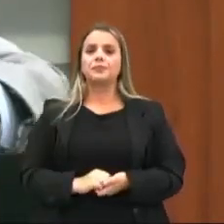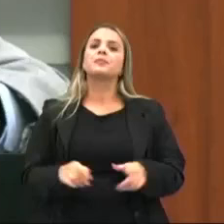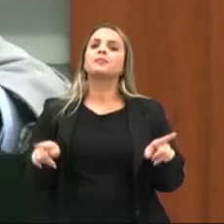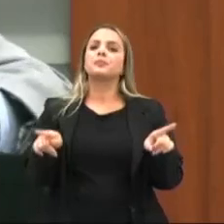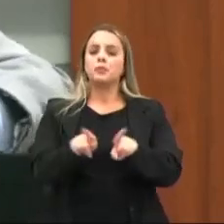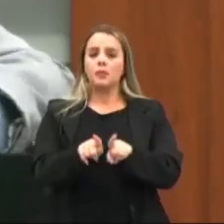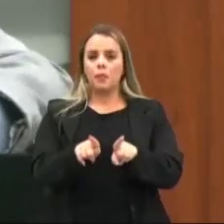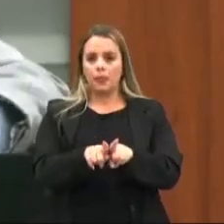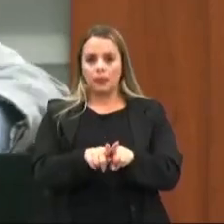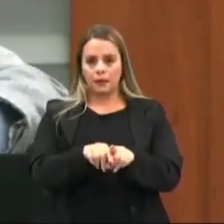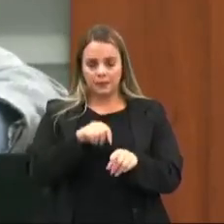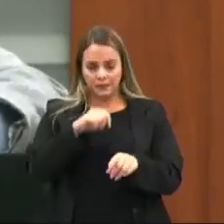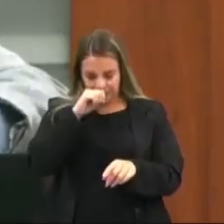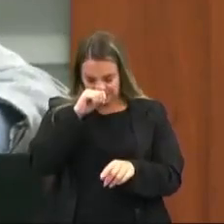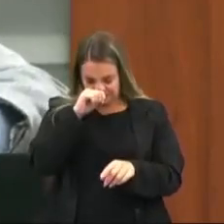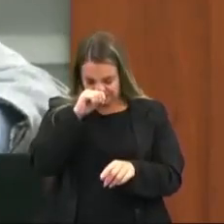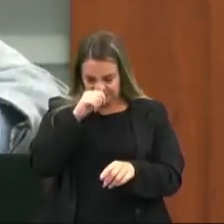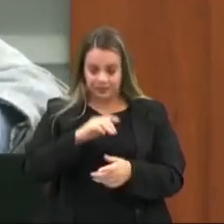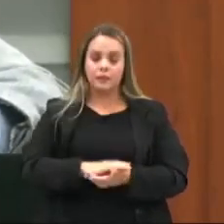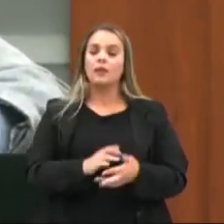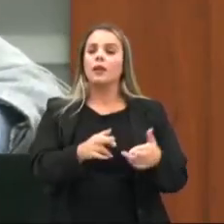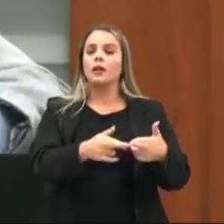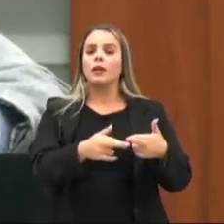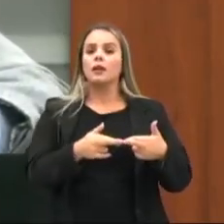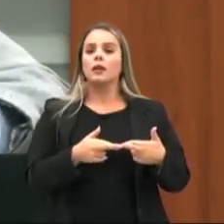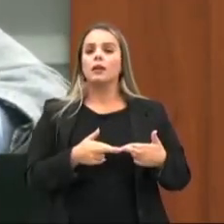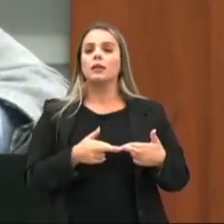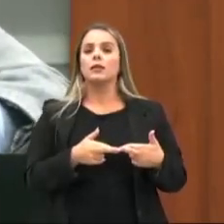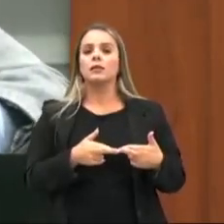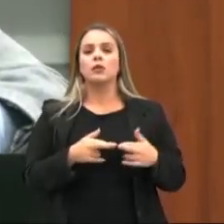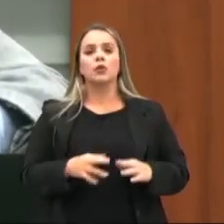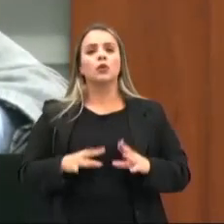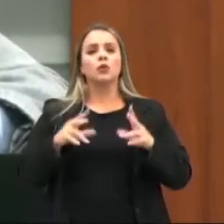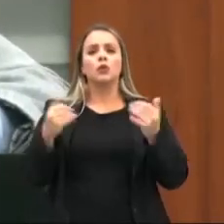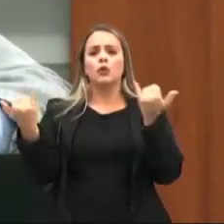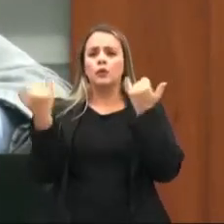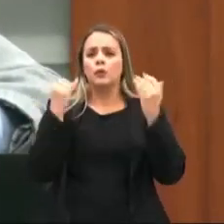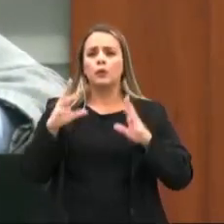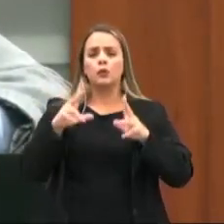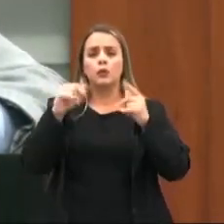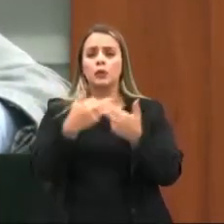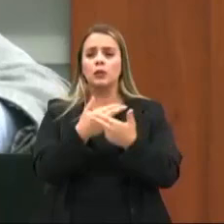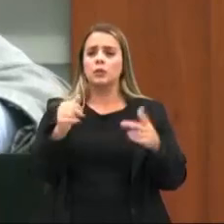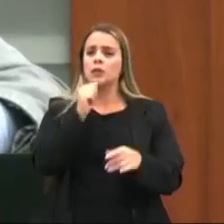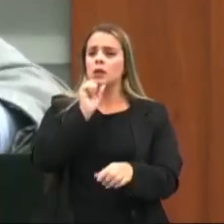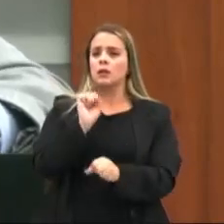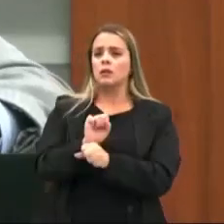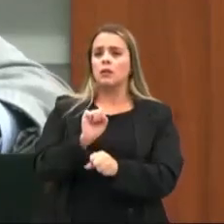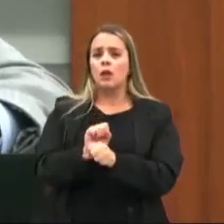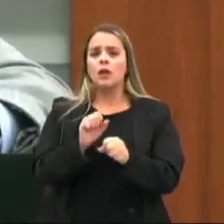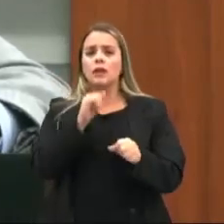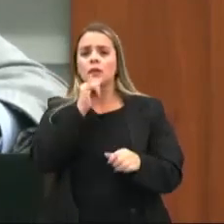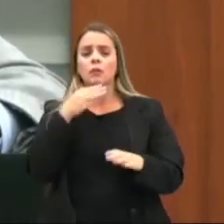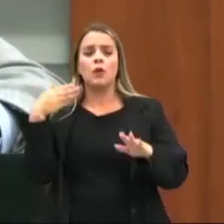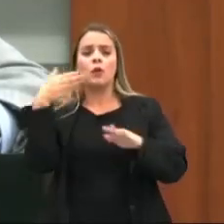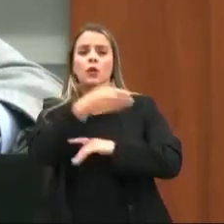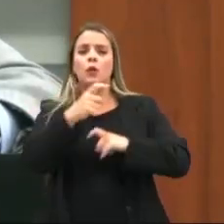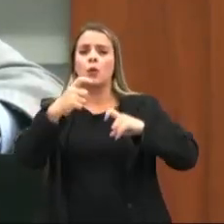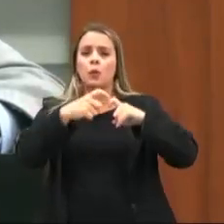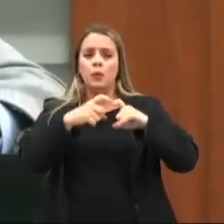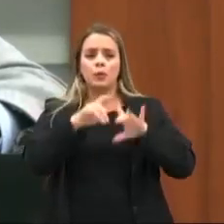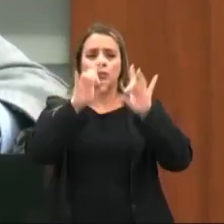Também estamos requerendo toda a demanda reprimida por consultas especializadas